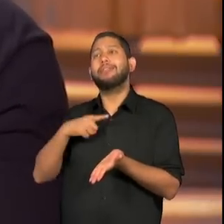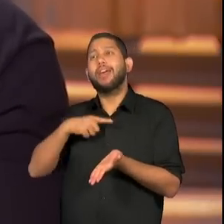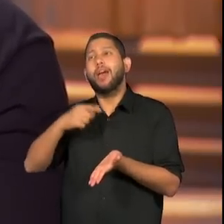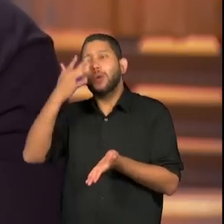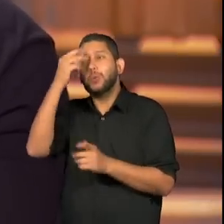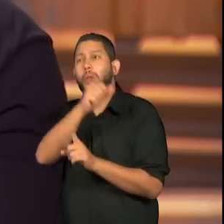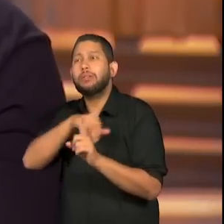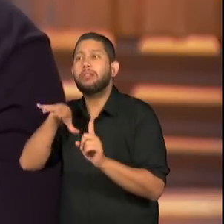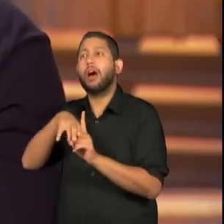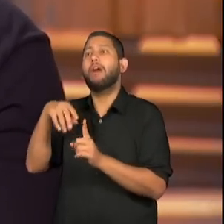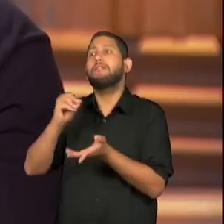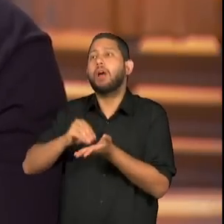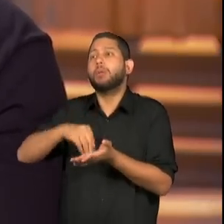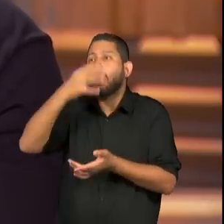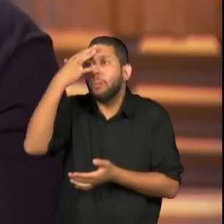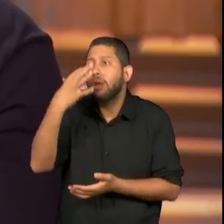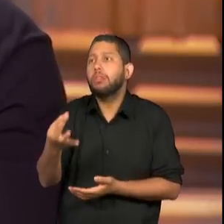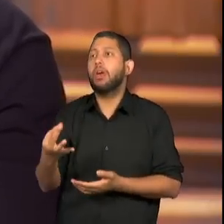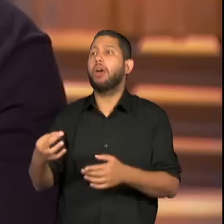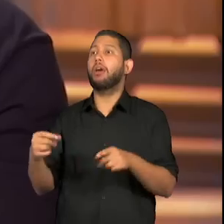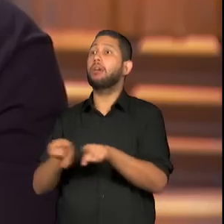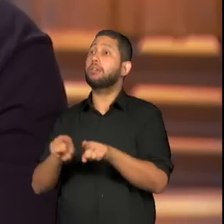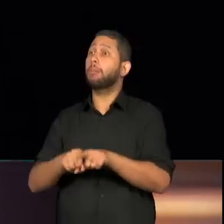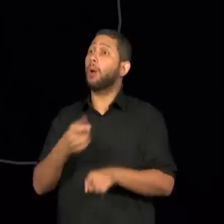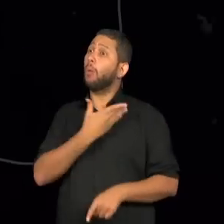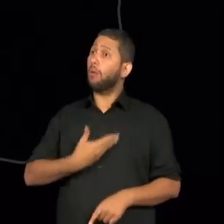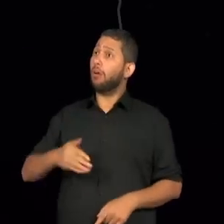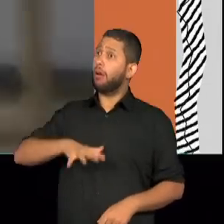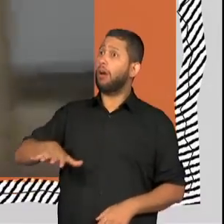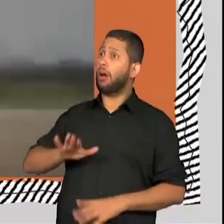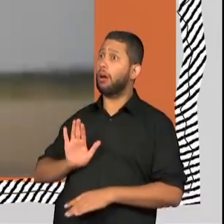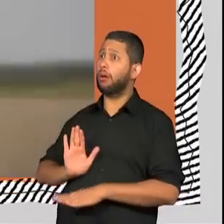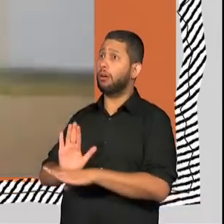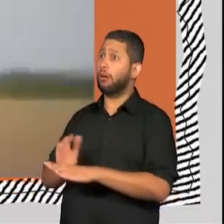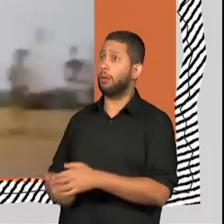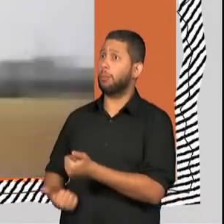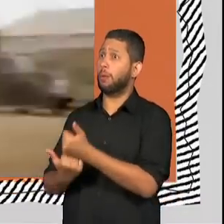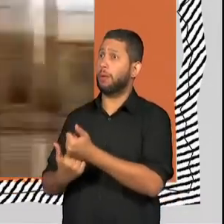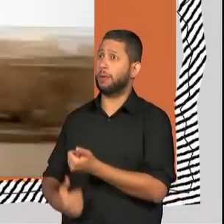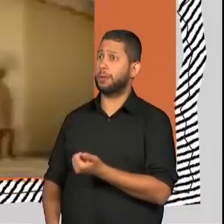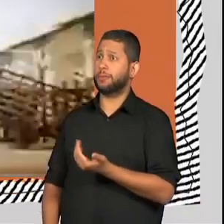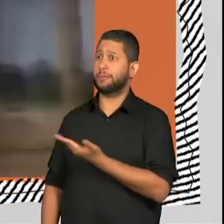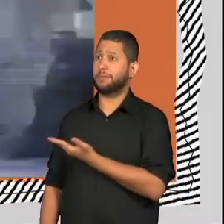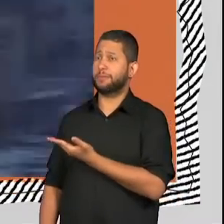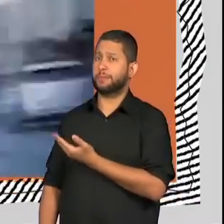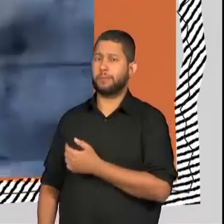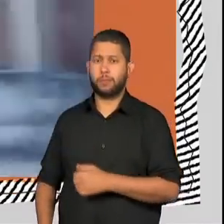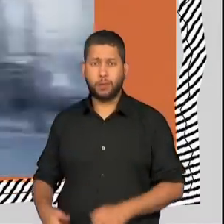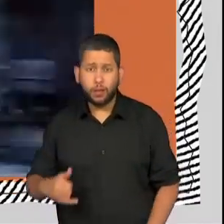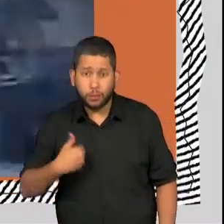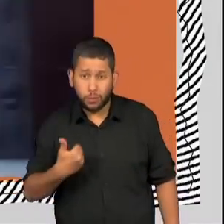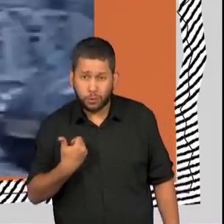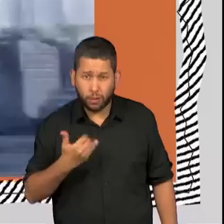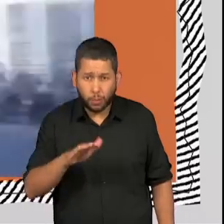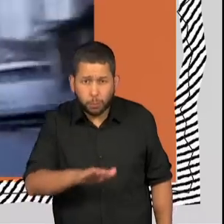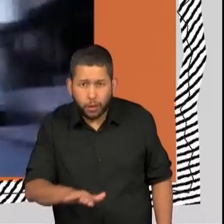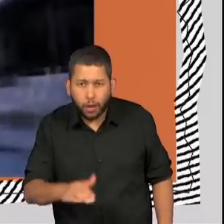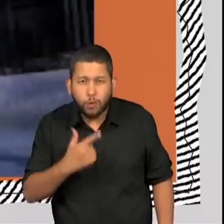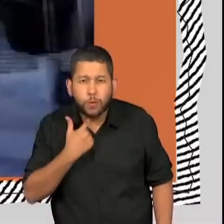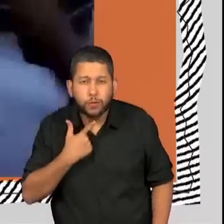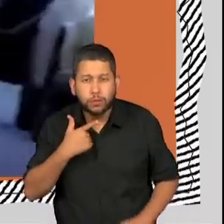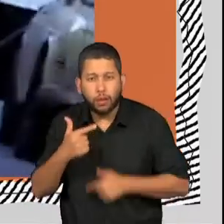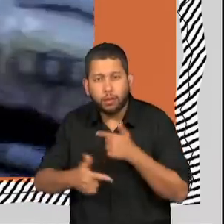da sociedade e também do papel importante do poder público. Desde moleque, eu sempre quis ser